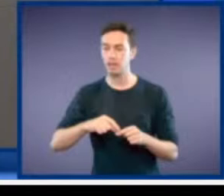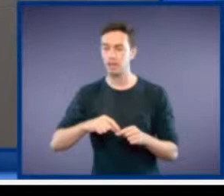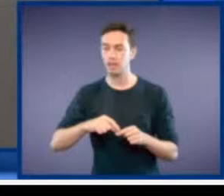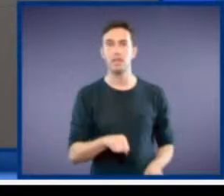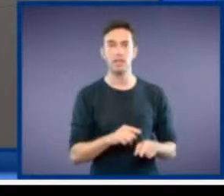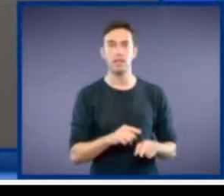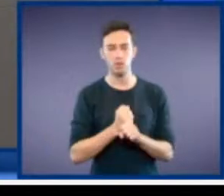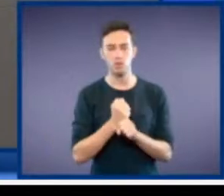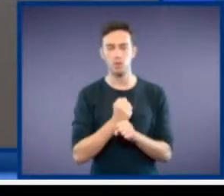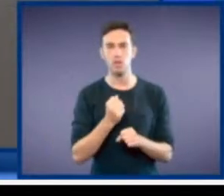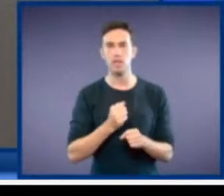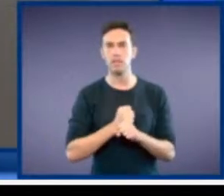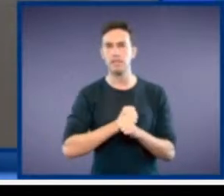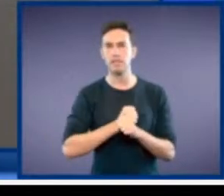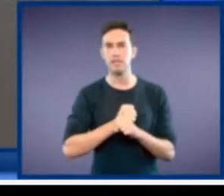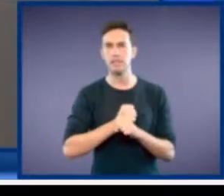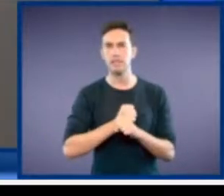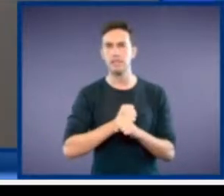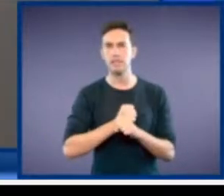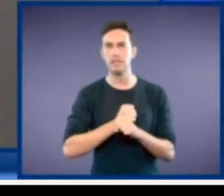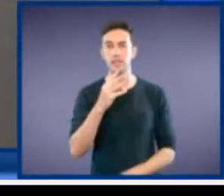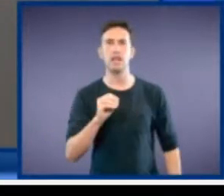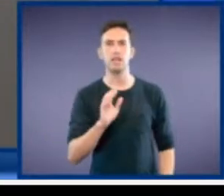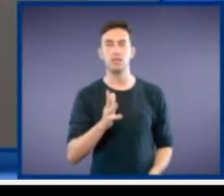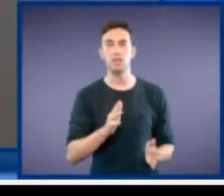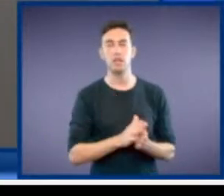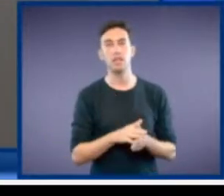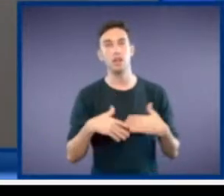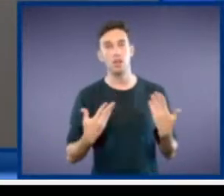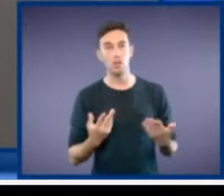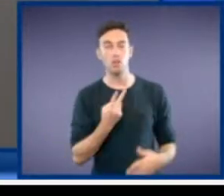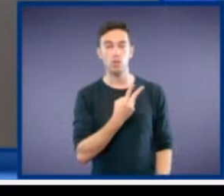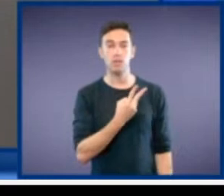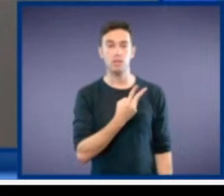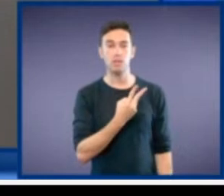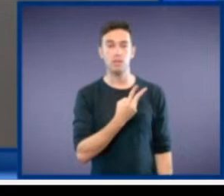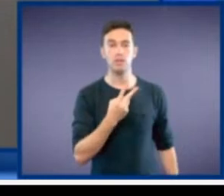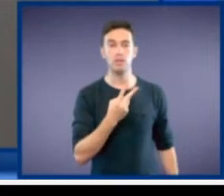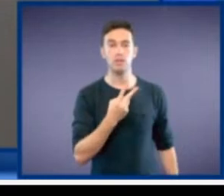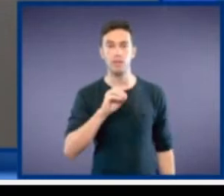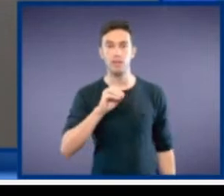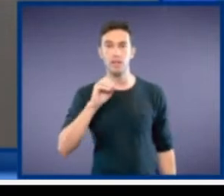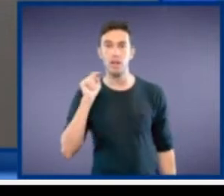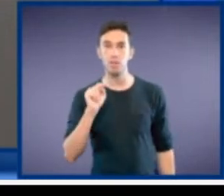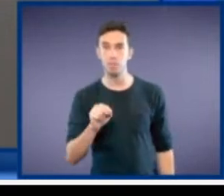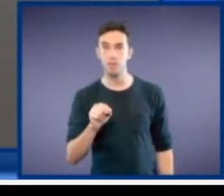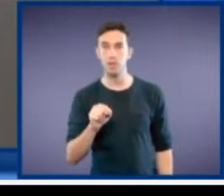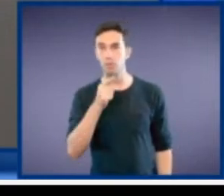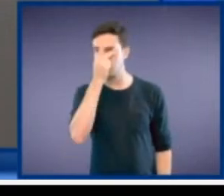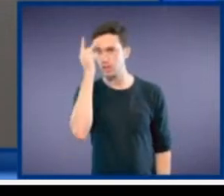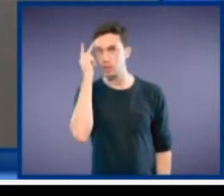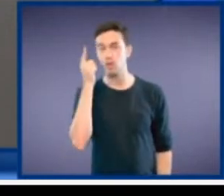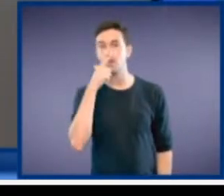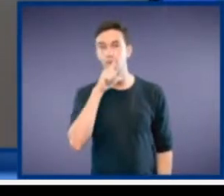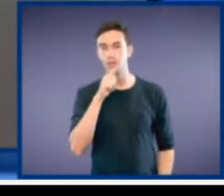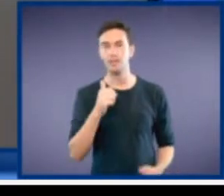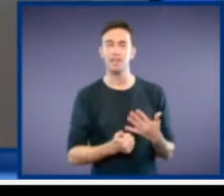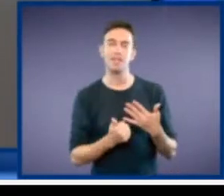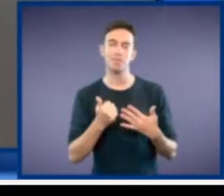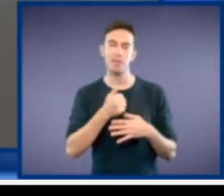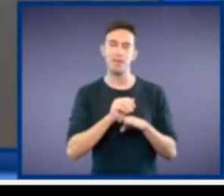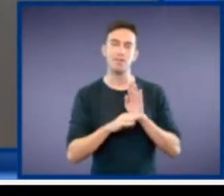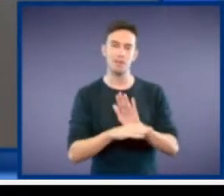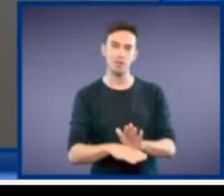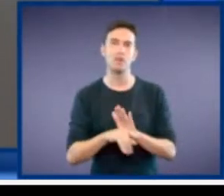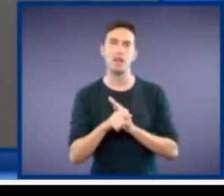Na cidade de Belo Horizonte. Com isso, mais de 270 mil passageiros que utilizam o serviço serão beneficiados pela